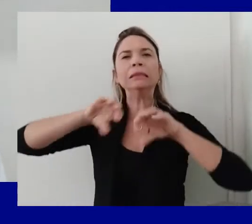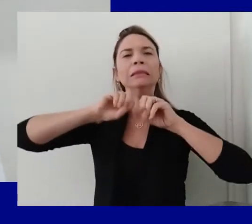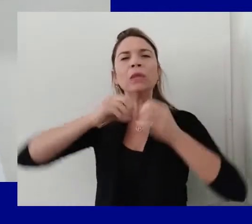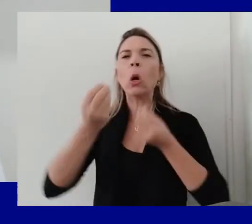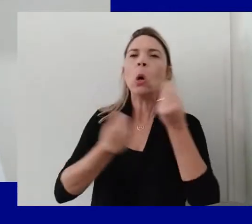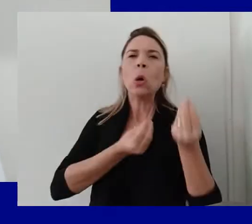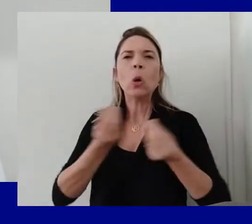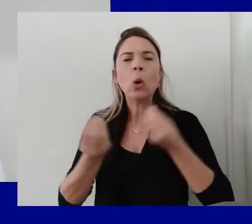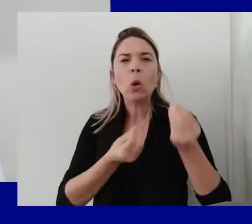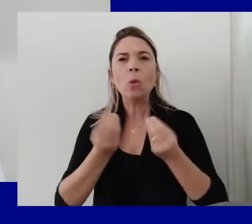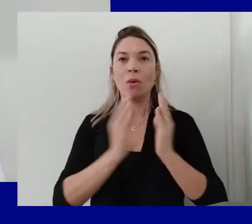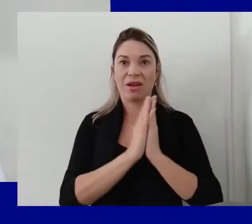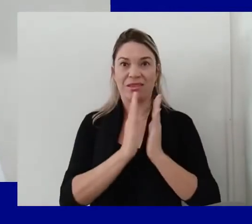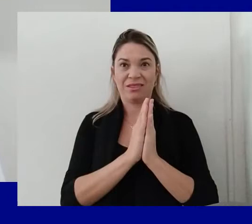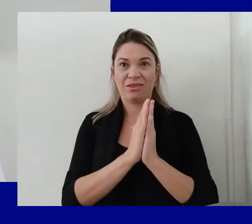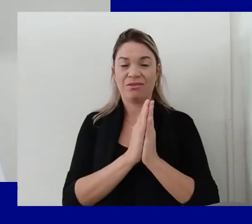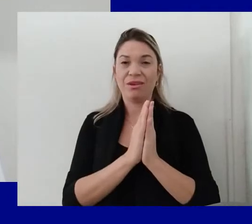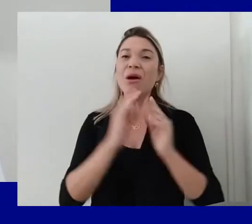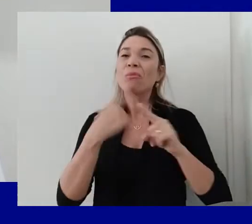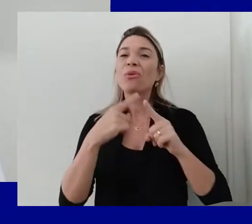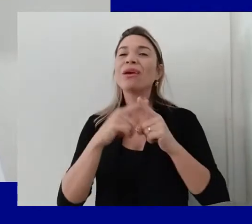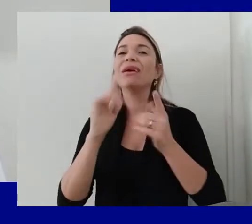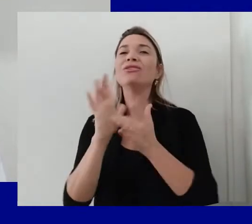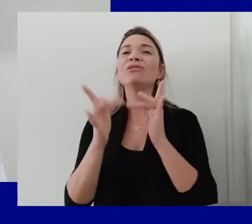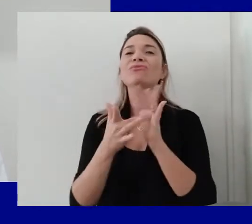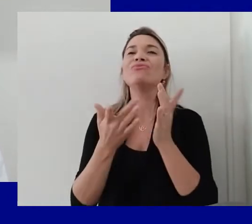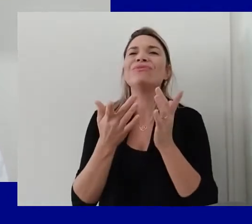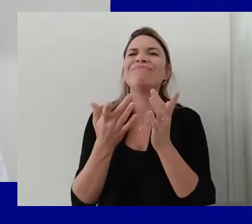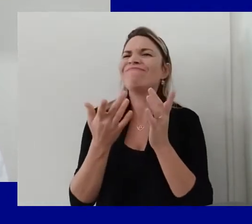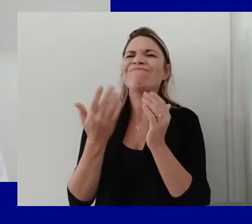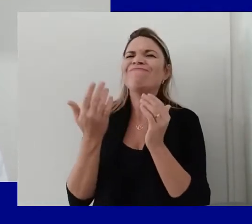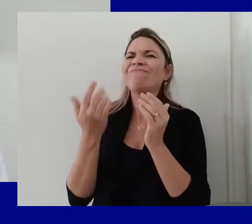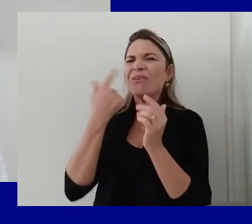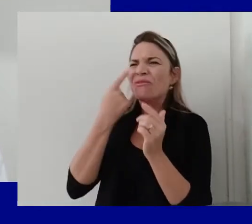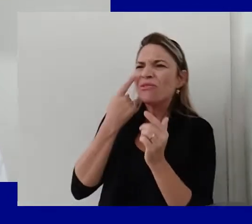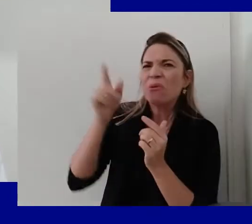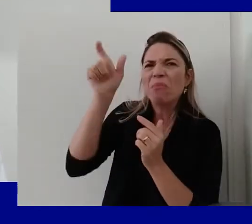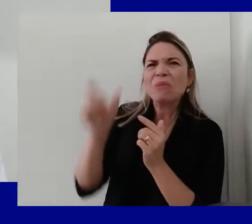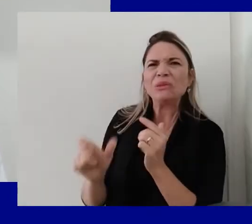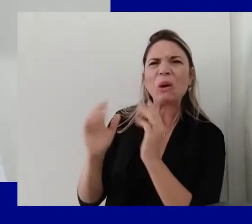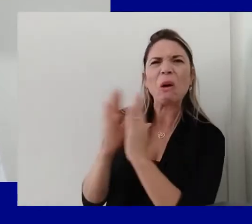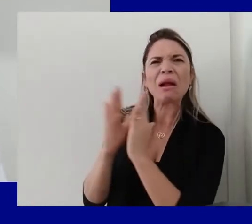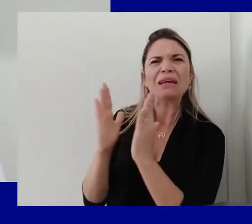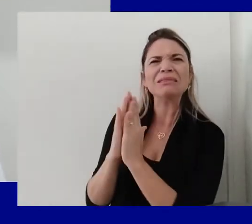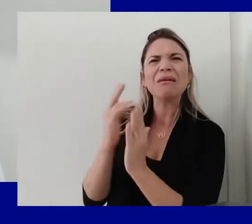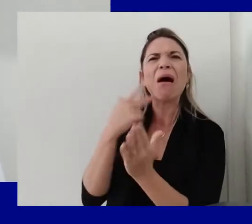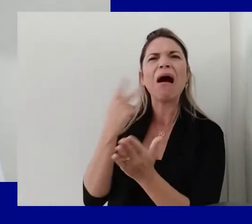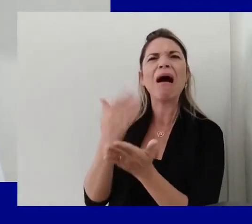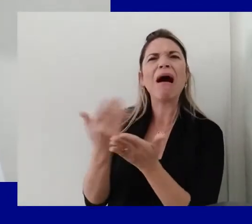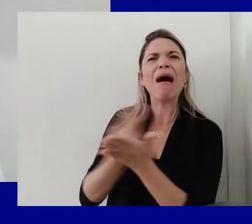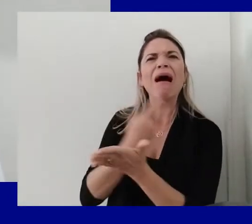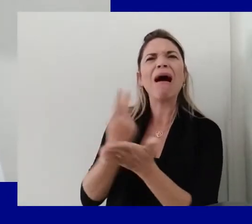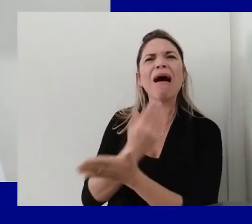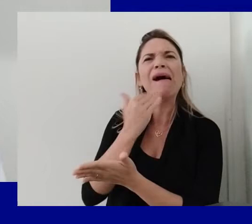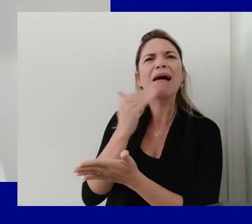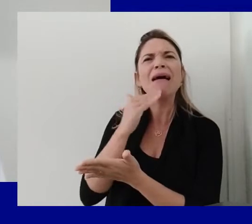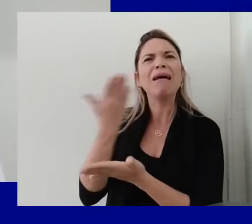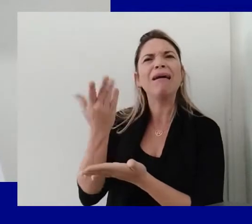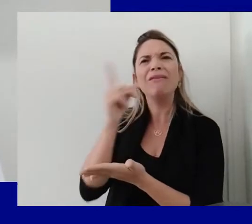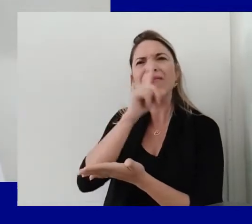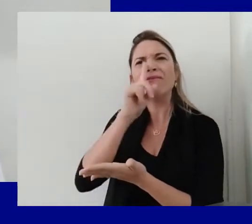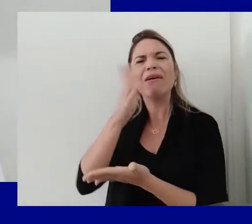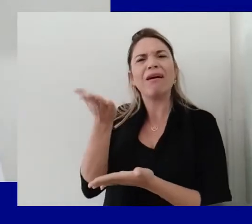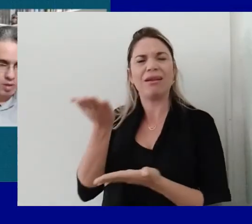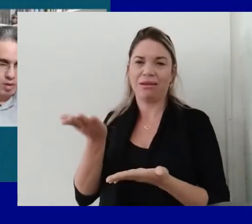isso adiante. Ele então leva os discípulos a pensarem sobre isso. Capítulo